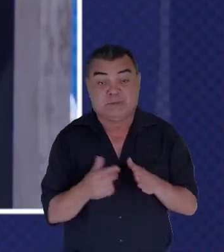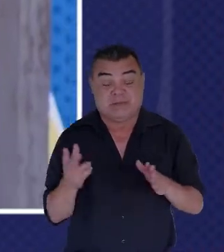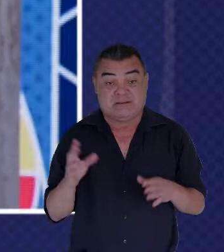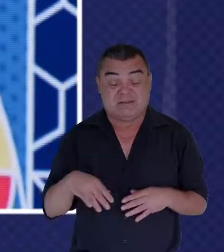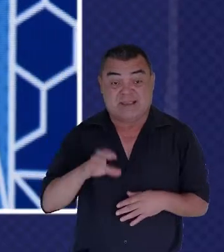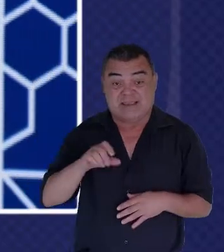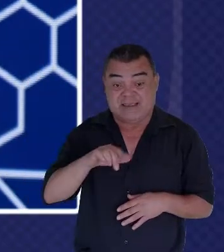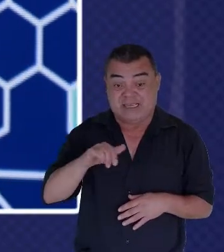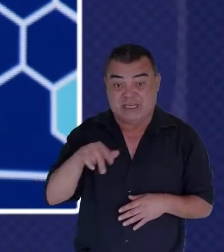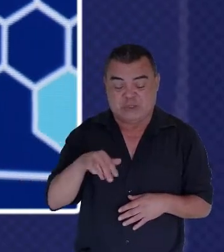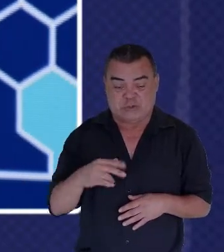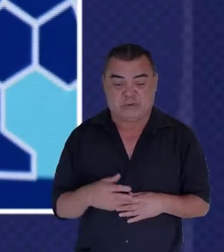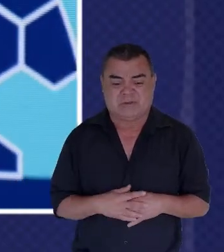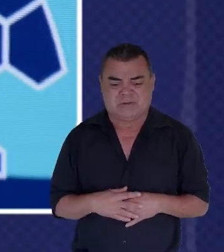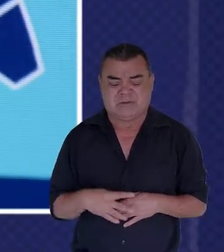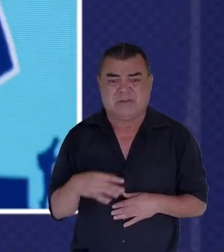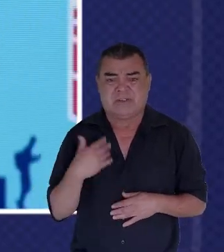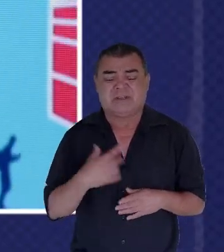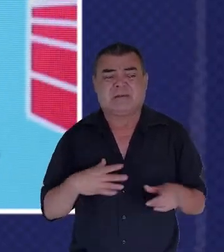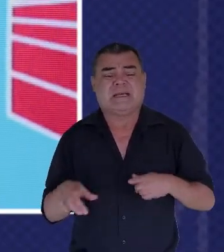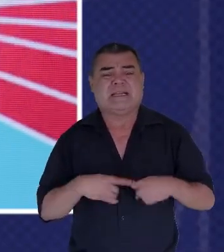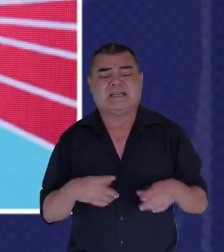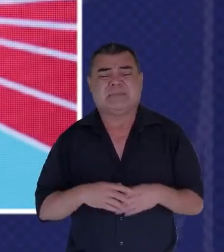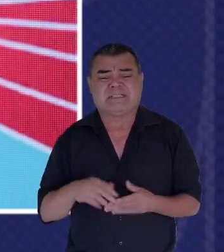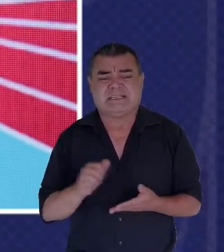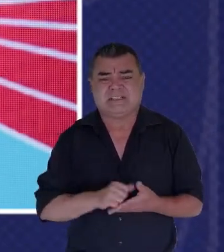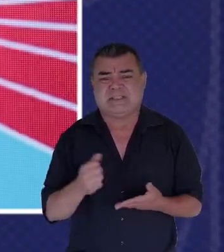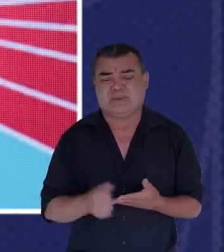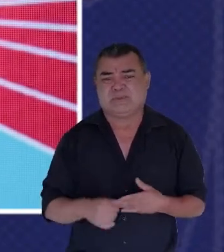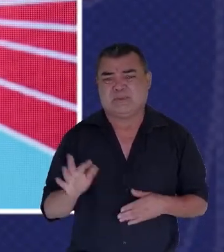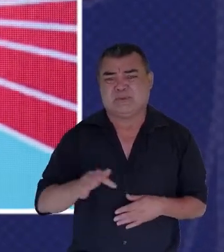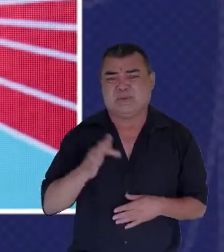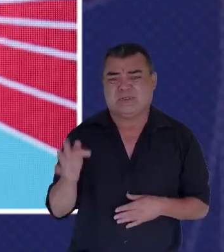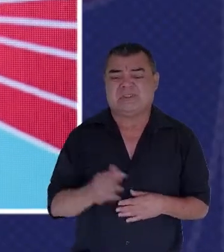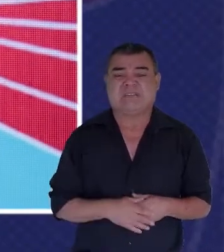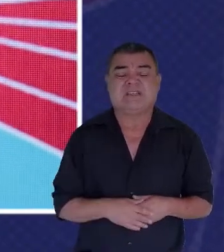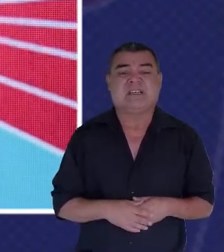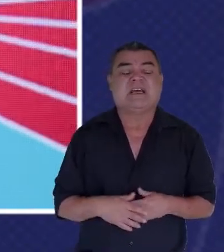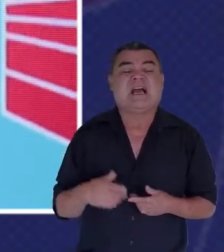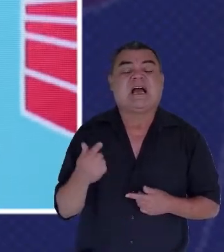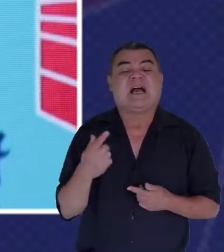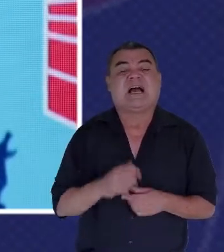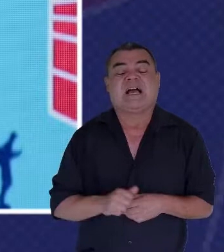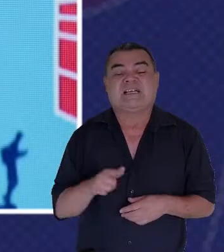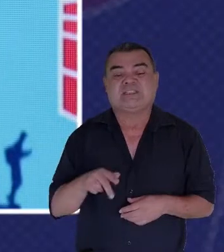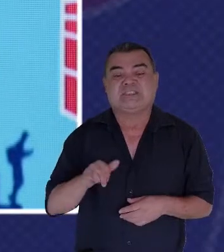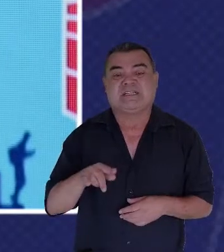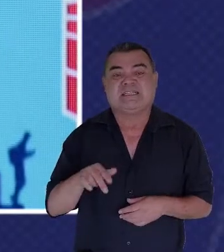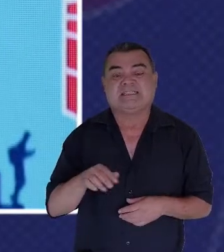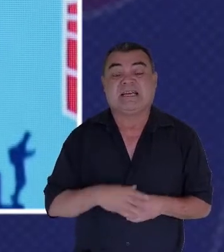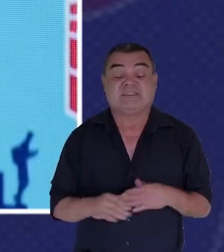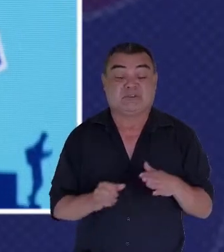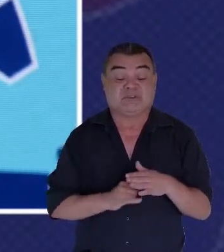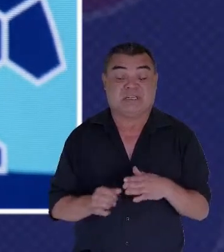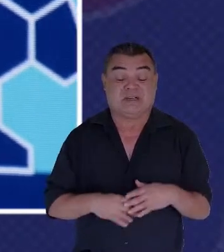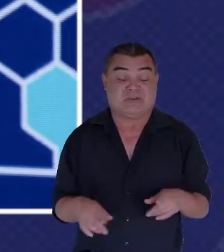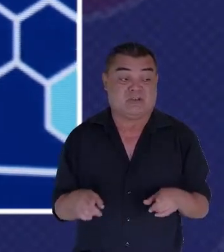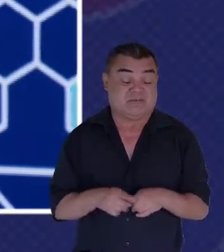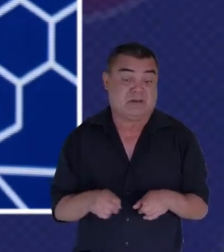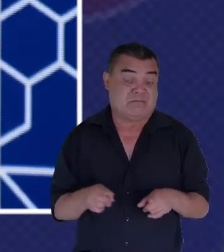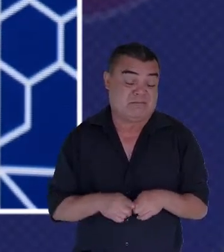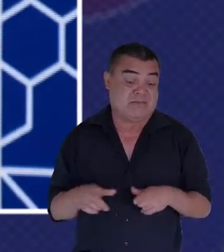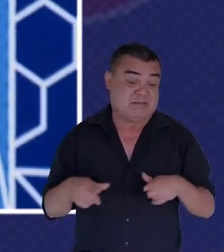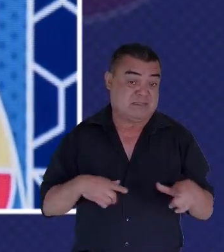que nós trabalhamos nessa nessa agenda de futuros é o eixo de agilidade e institucional Além disso nós